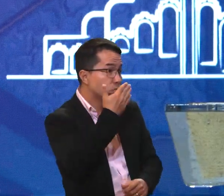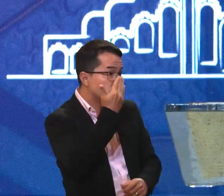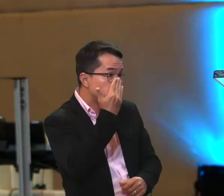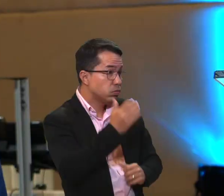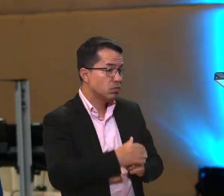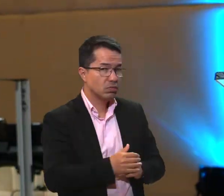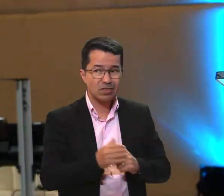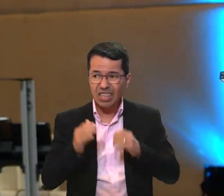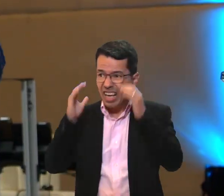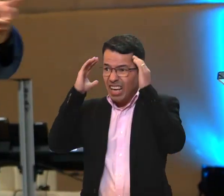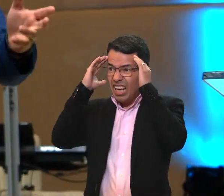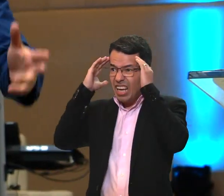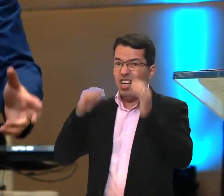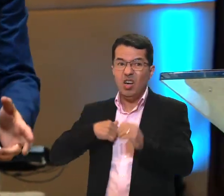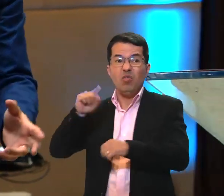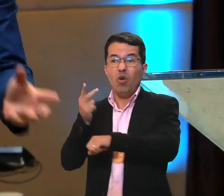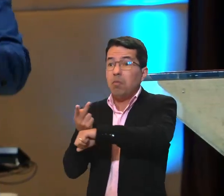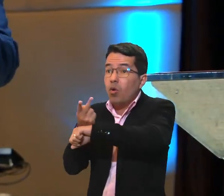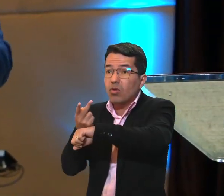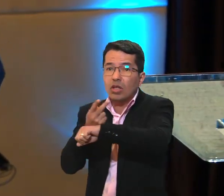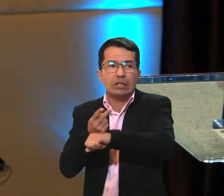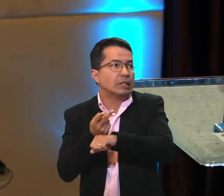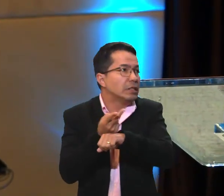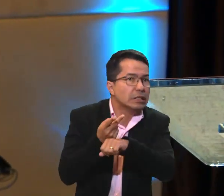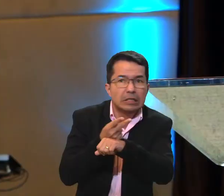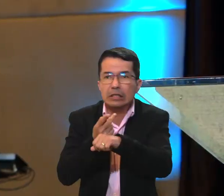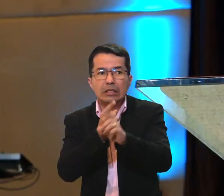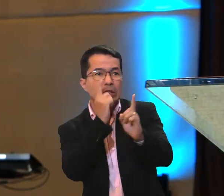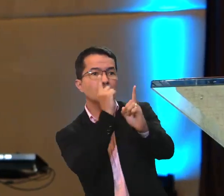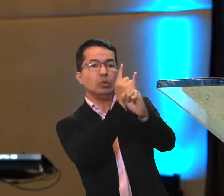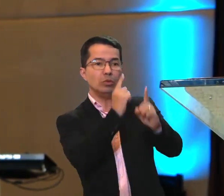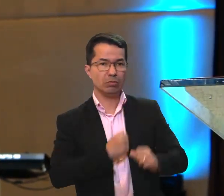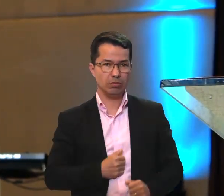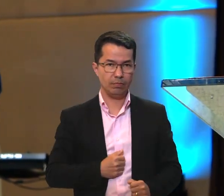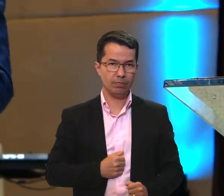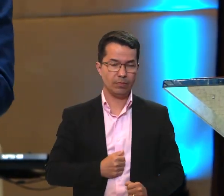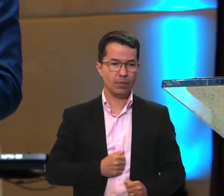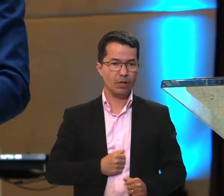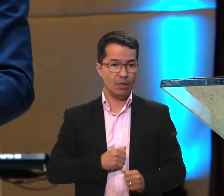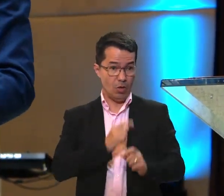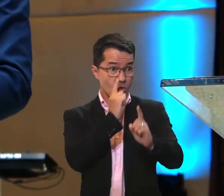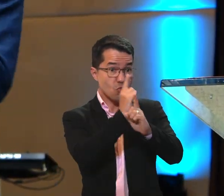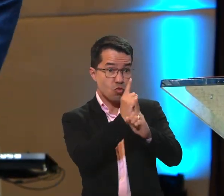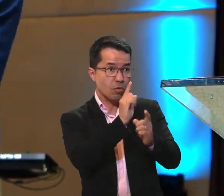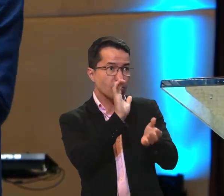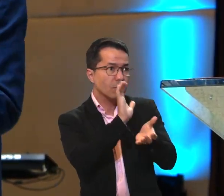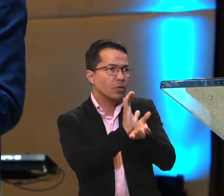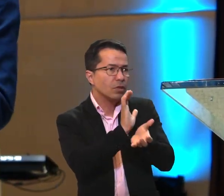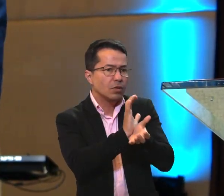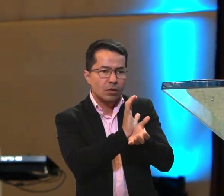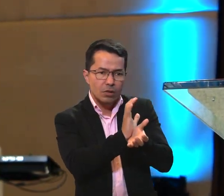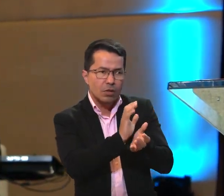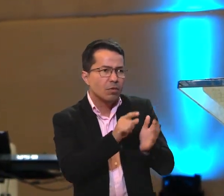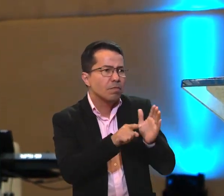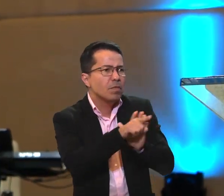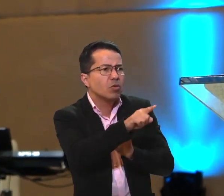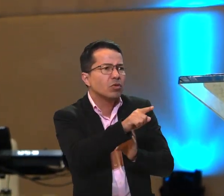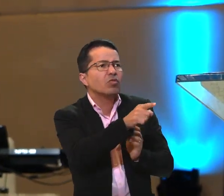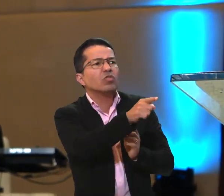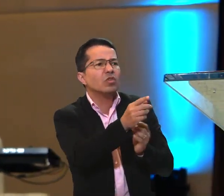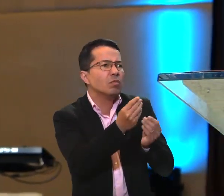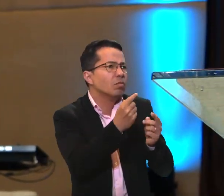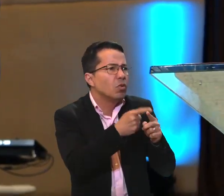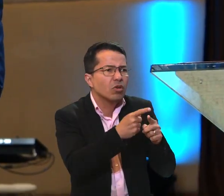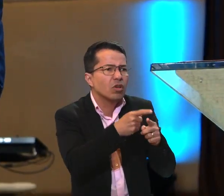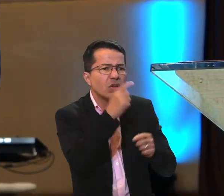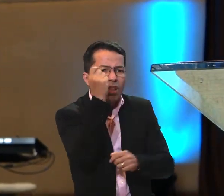aconteceu. E ela fala, olha, o pessoal da gangue me ameaçou, me forçou. Eles disseram que se eu não aceitasse a